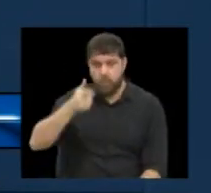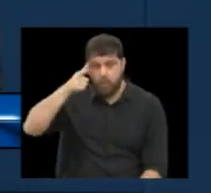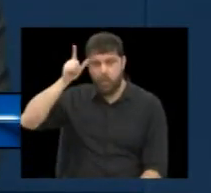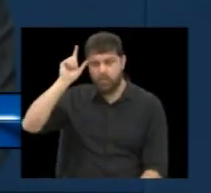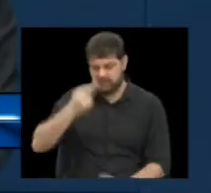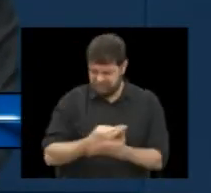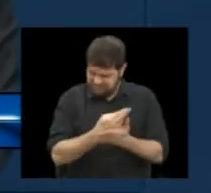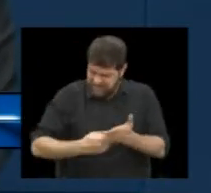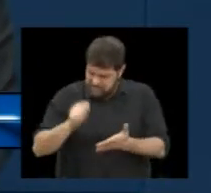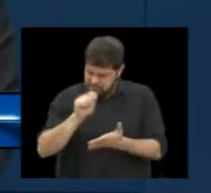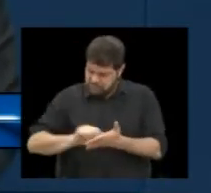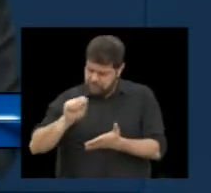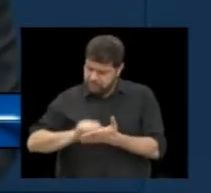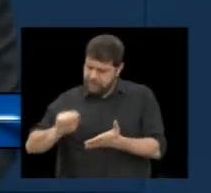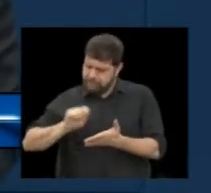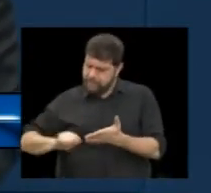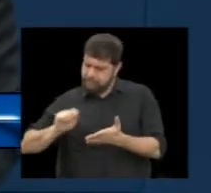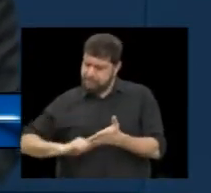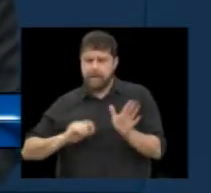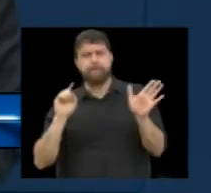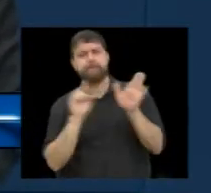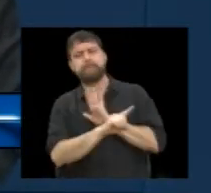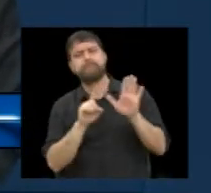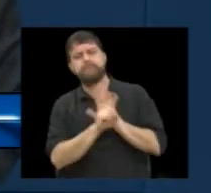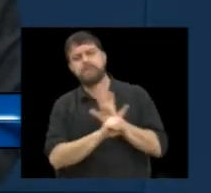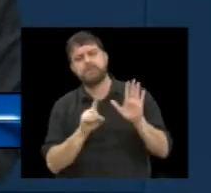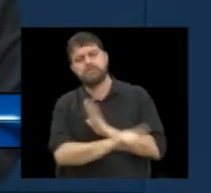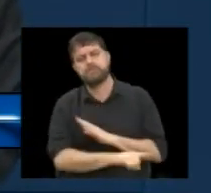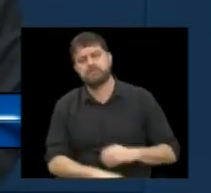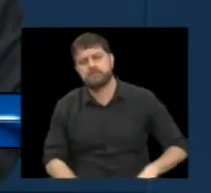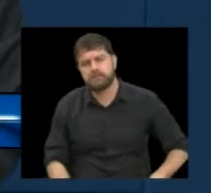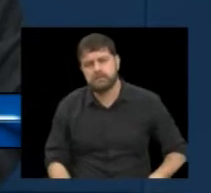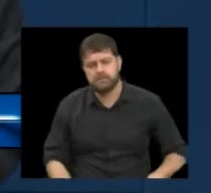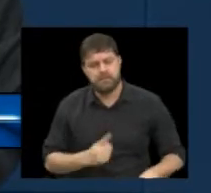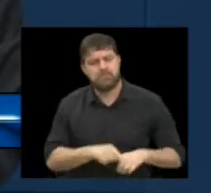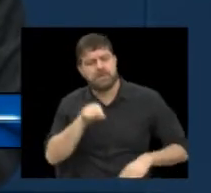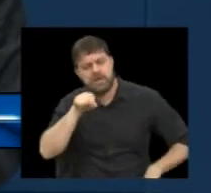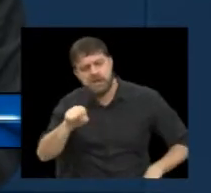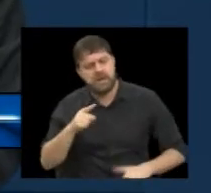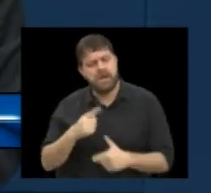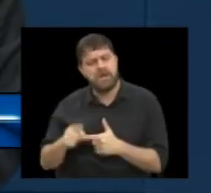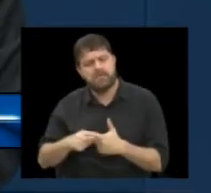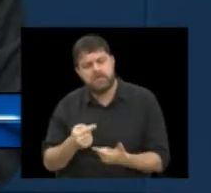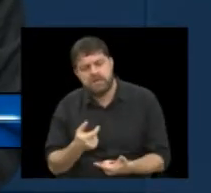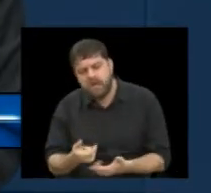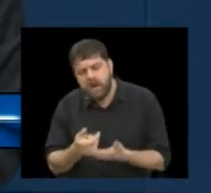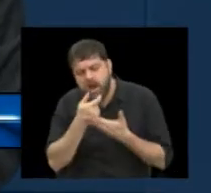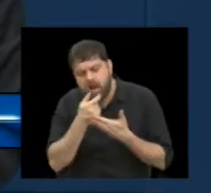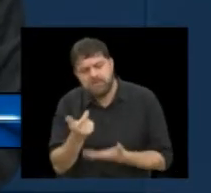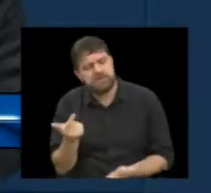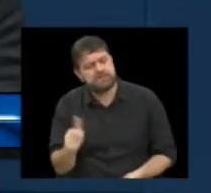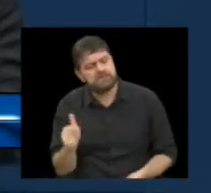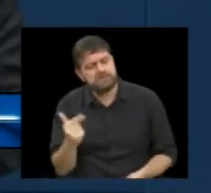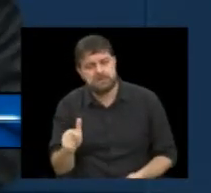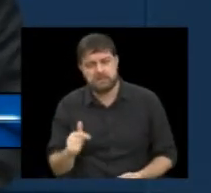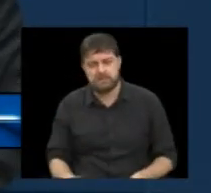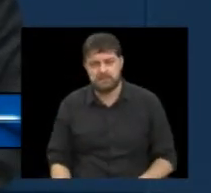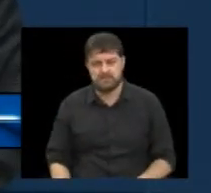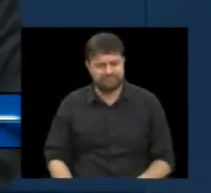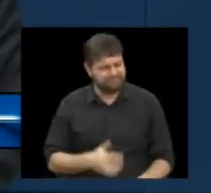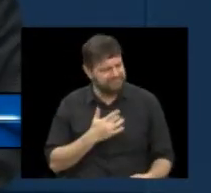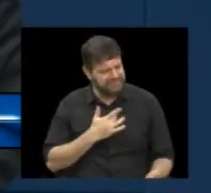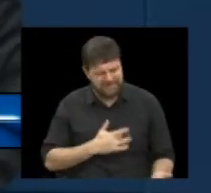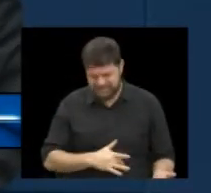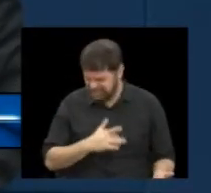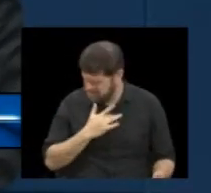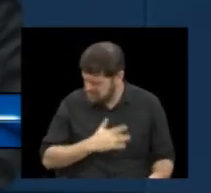um requerimento solicitando informações, principalmente, e lamentando,